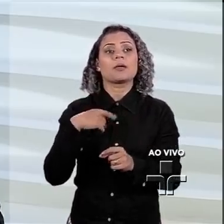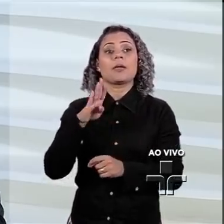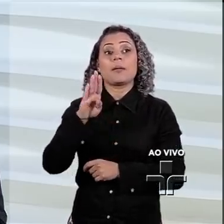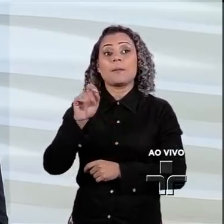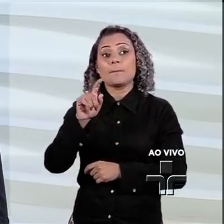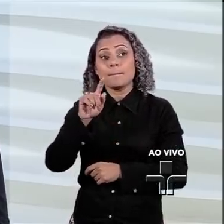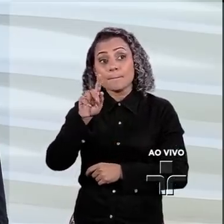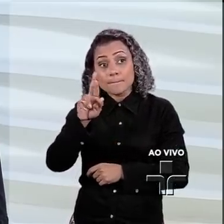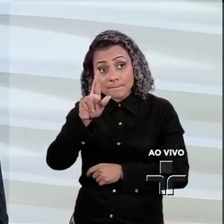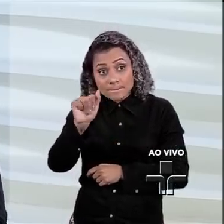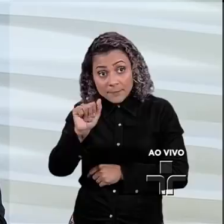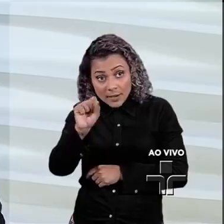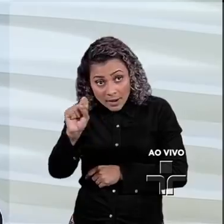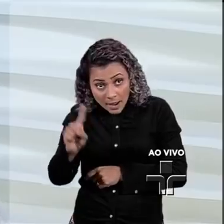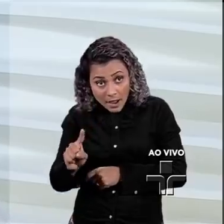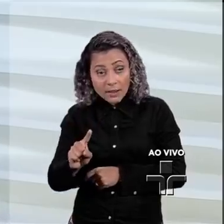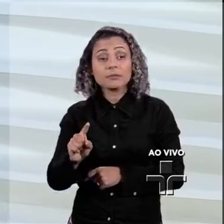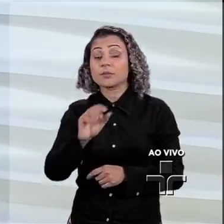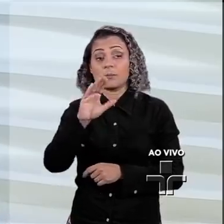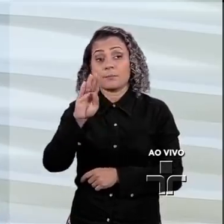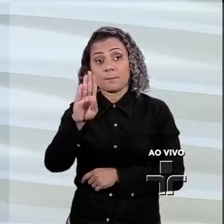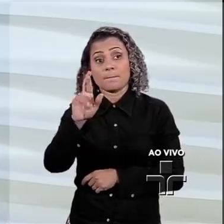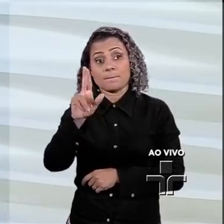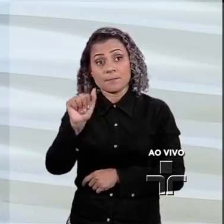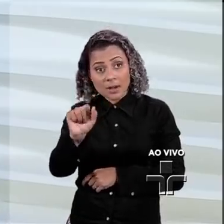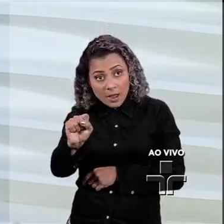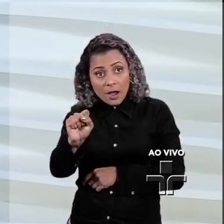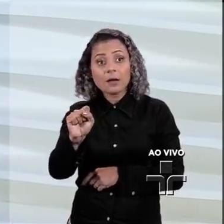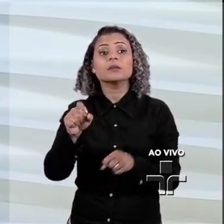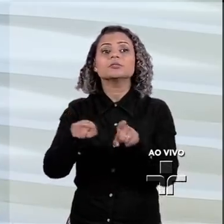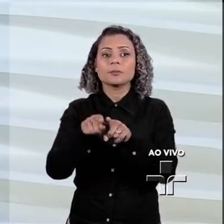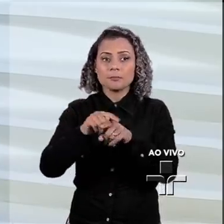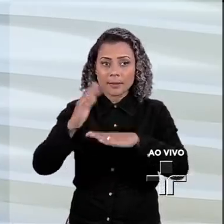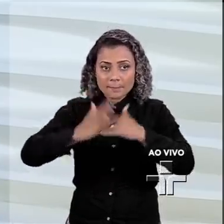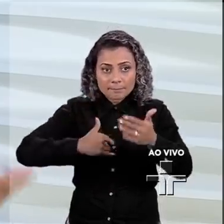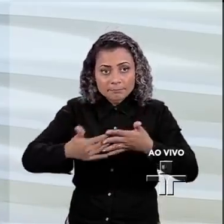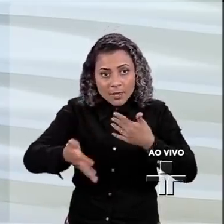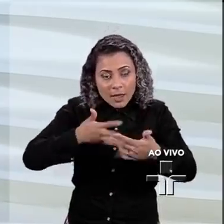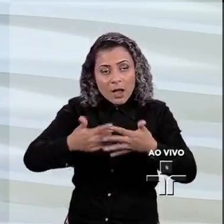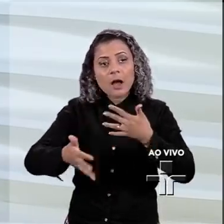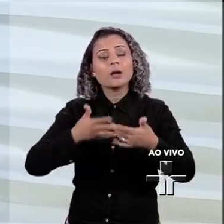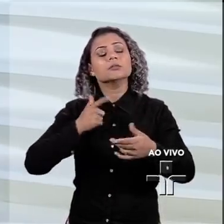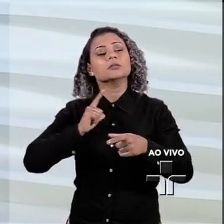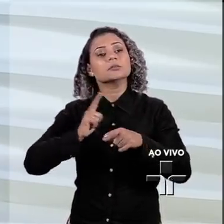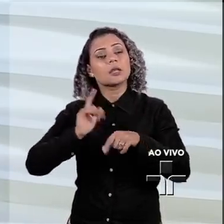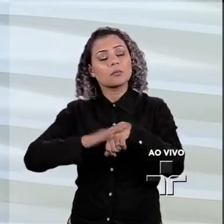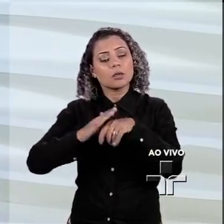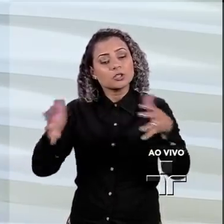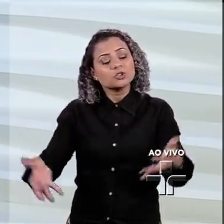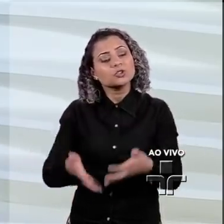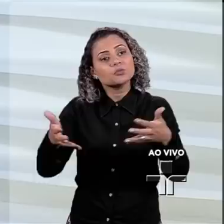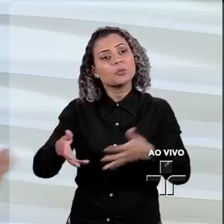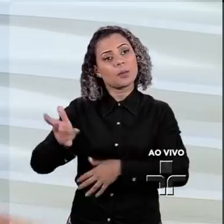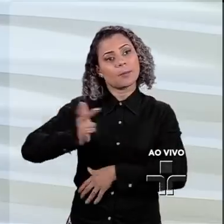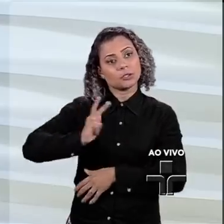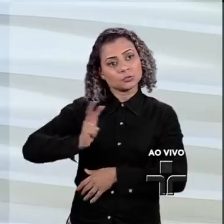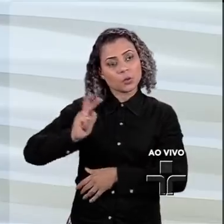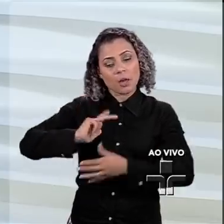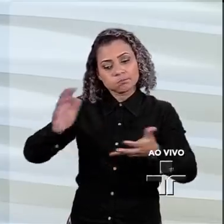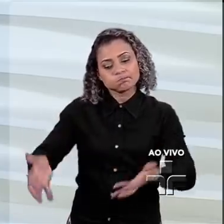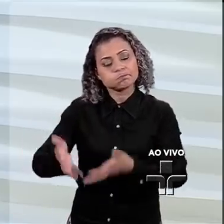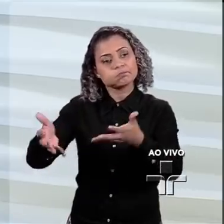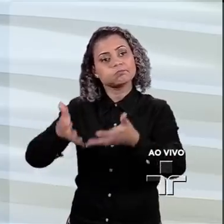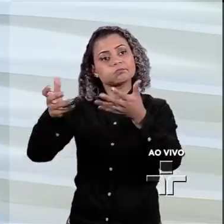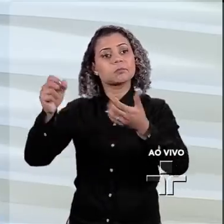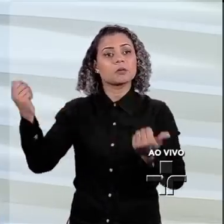temos também, como eu mencionei, a revisão da Operação Urbana Centro. Então, para que a gente possa estimular o setor privado a também fazer